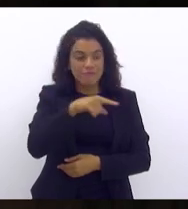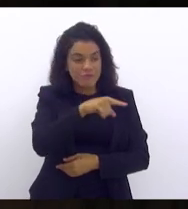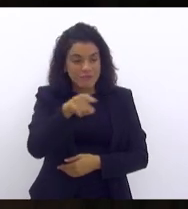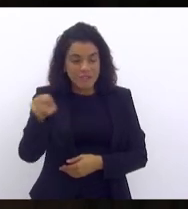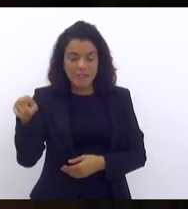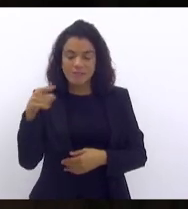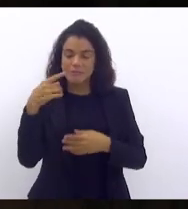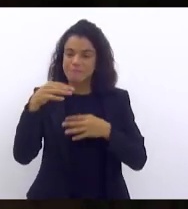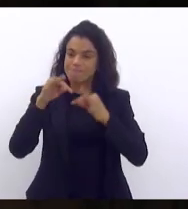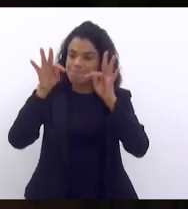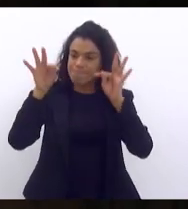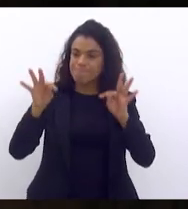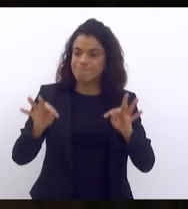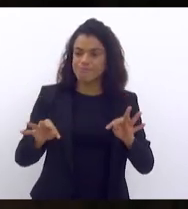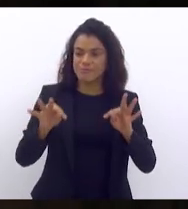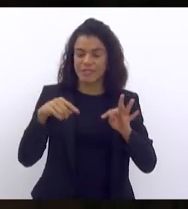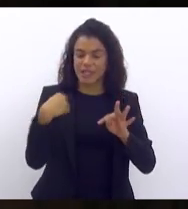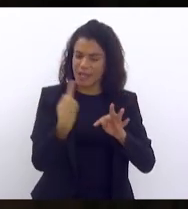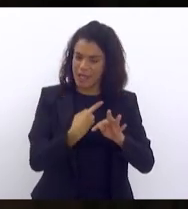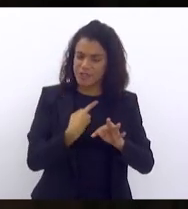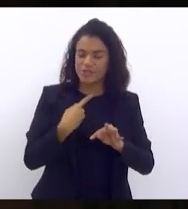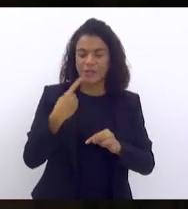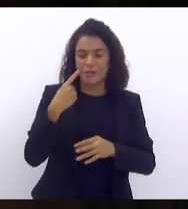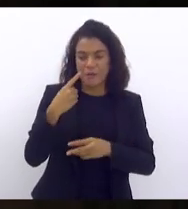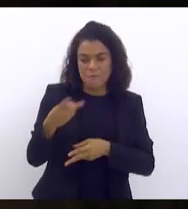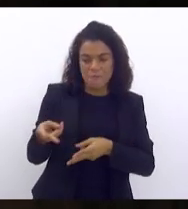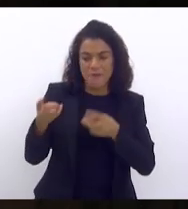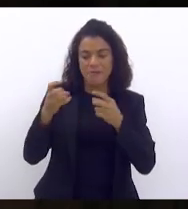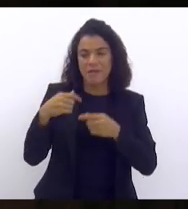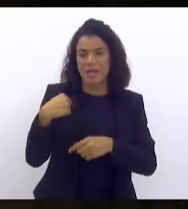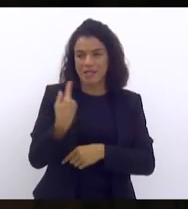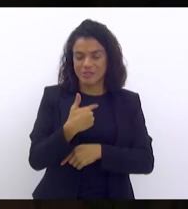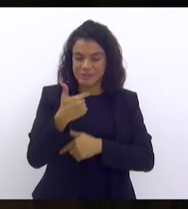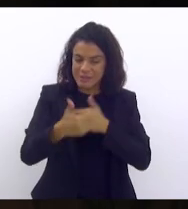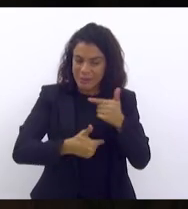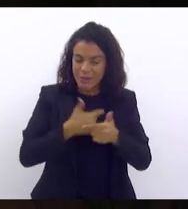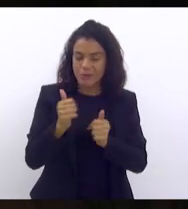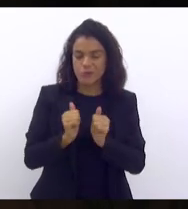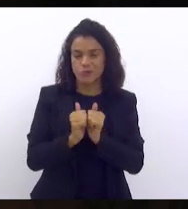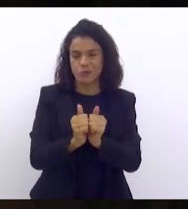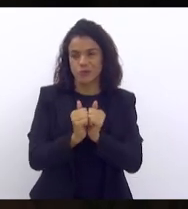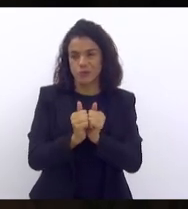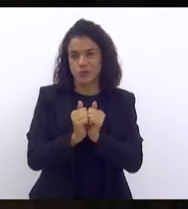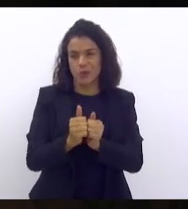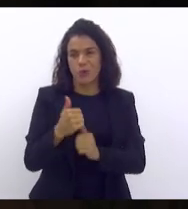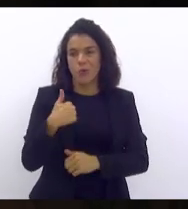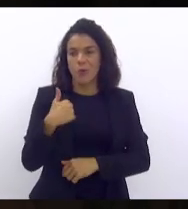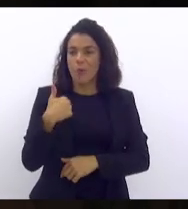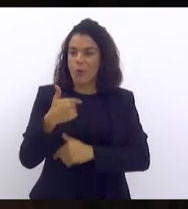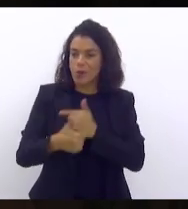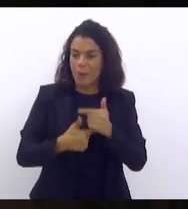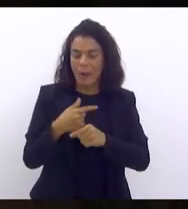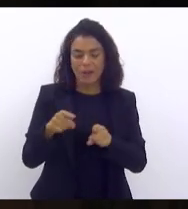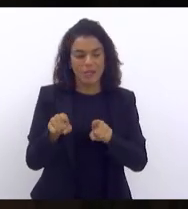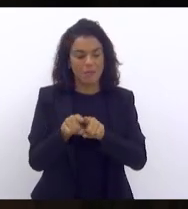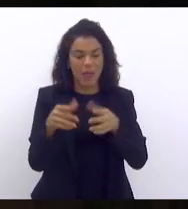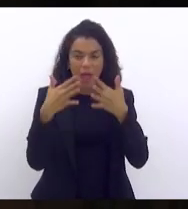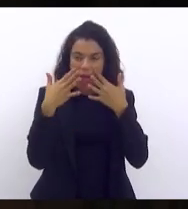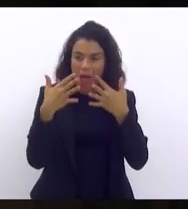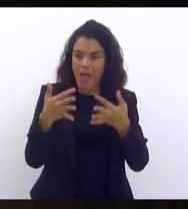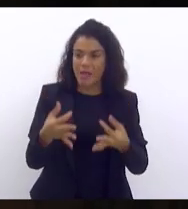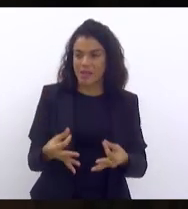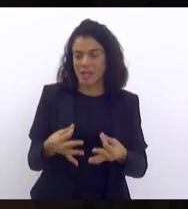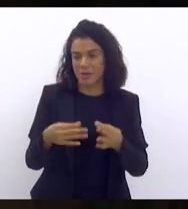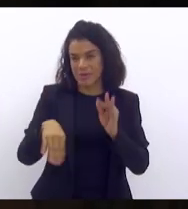estamos dialogando, que a gente está caminhando junto, e meu mandato vai estar extremamente atento ao desdobramento